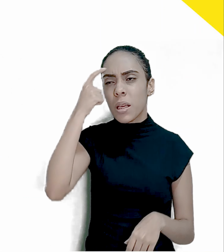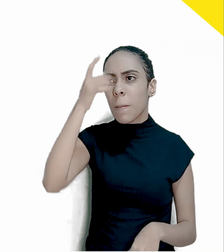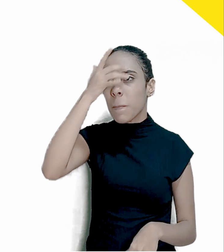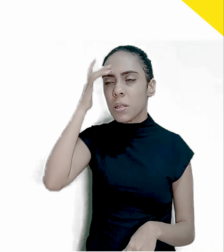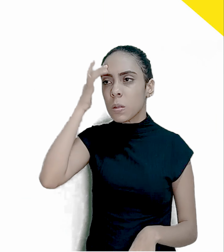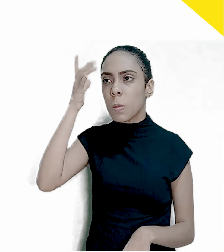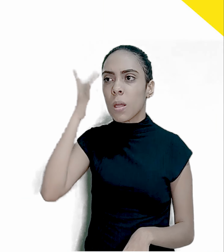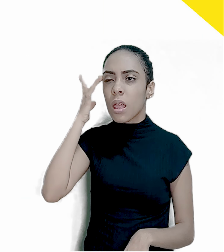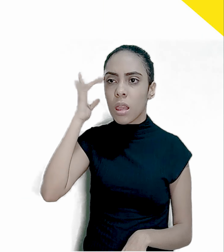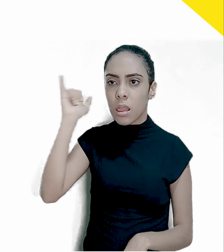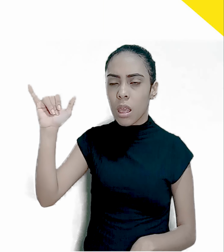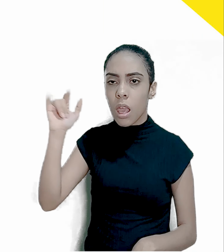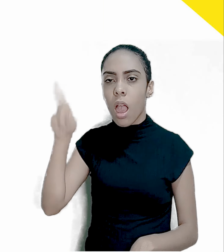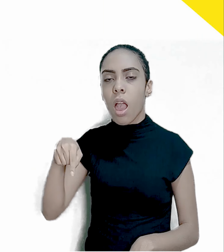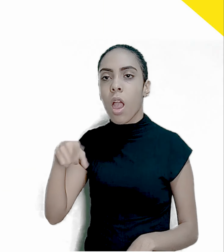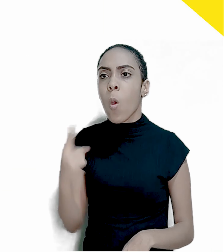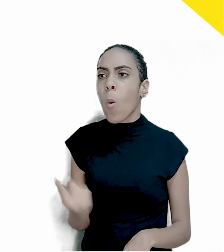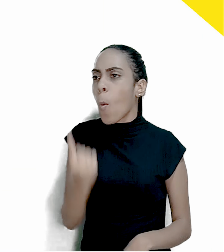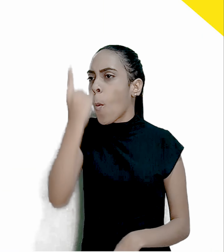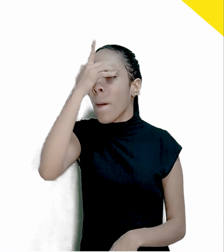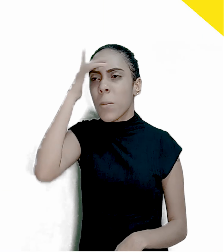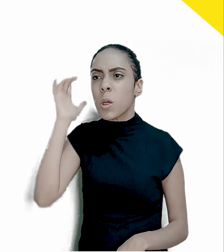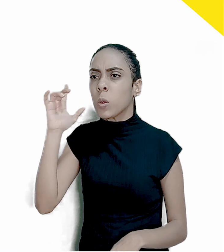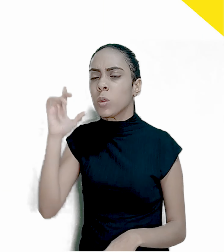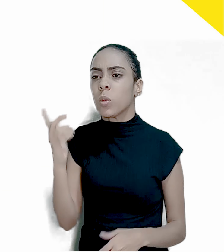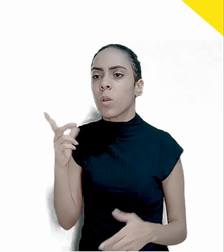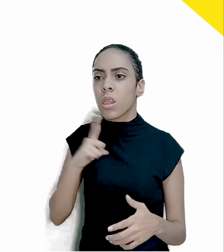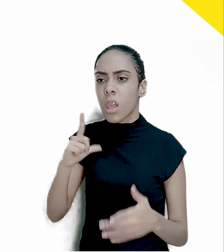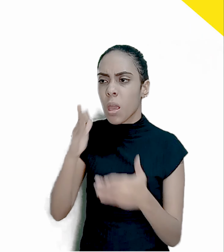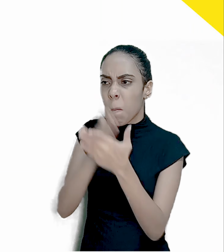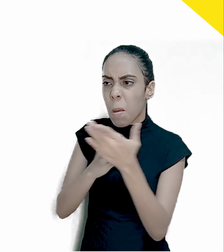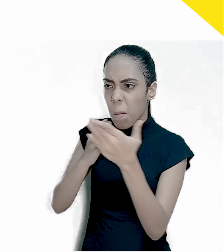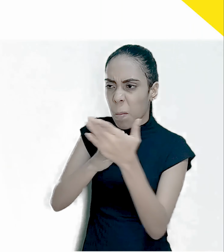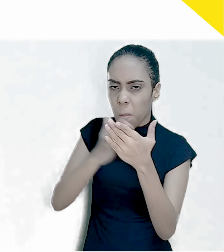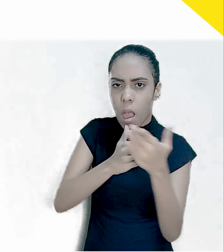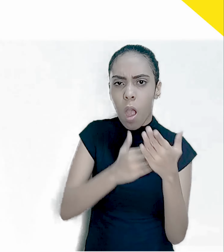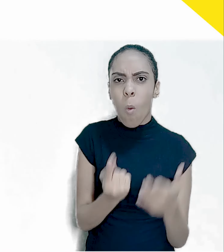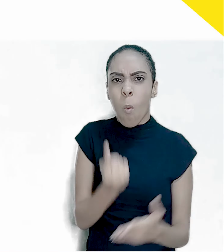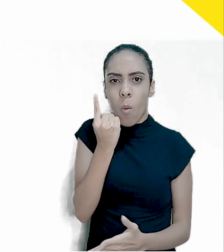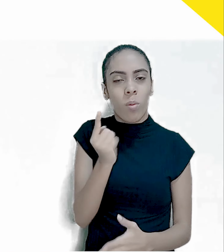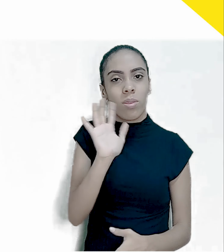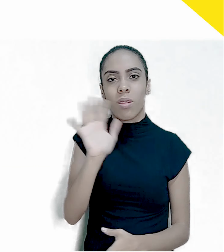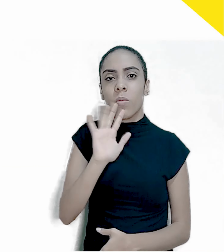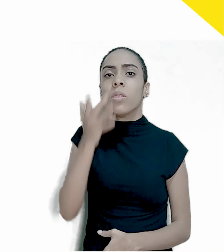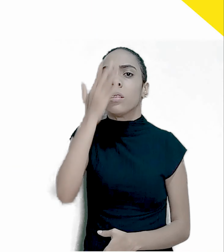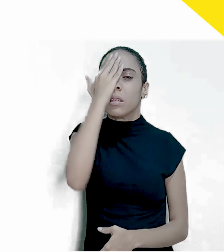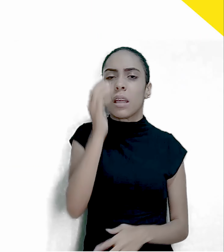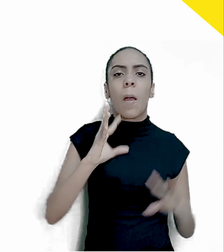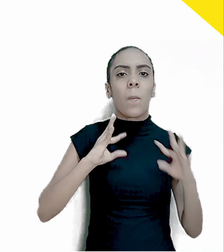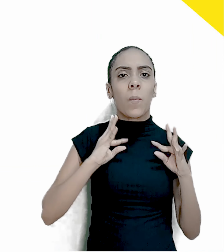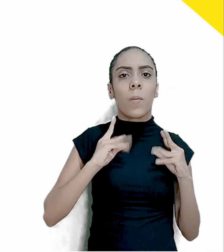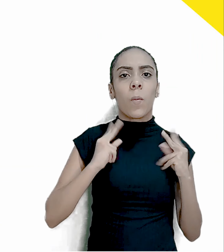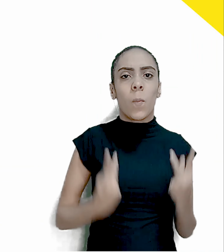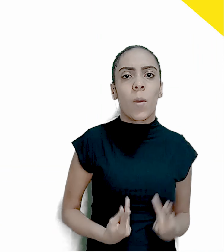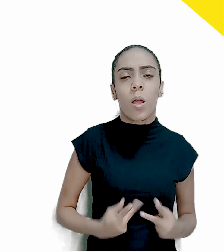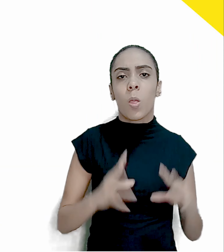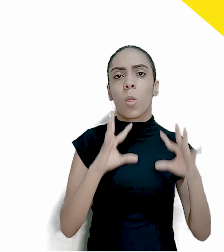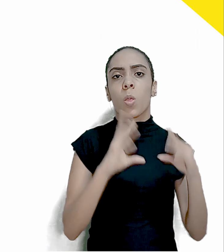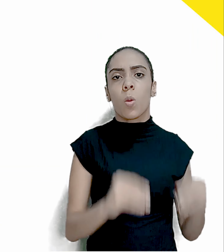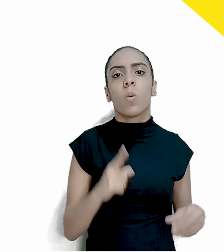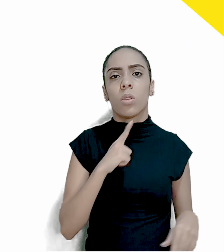deficiência intelectual São as únicas que possuem uma série de limitações Pois sabemos que todos os seres humanos